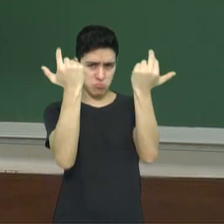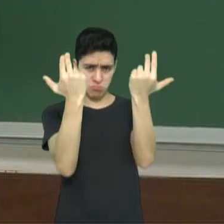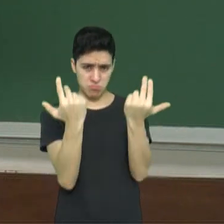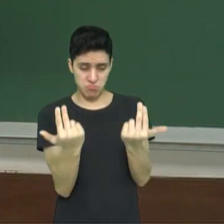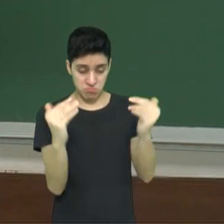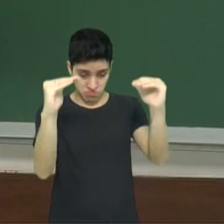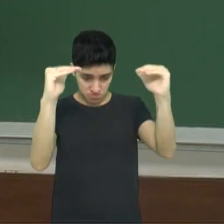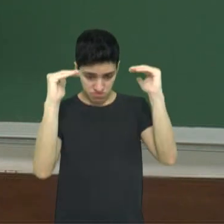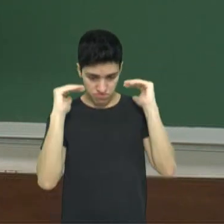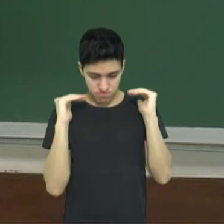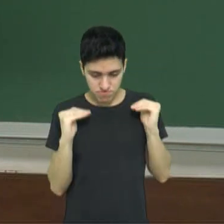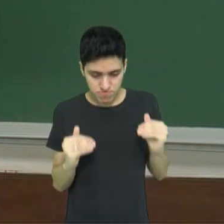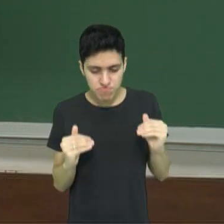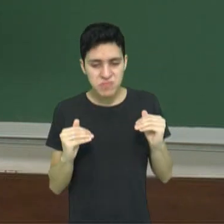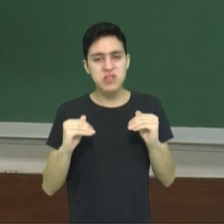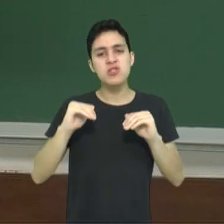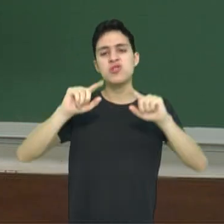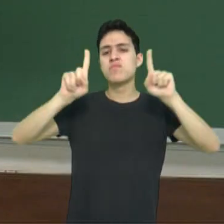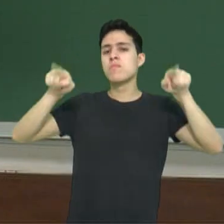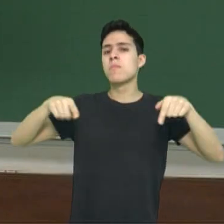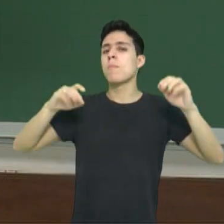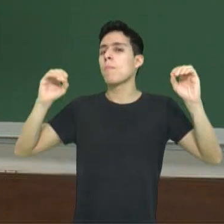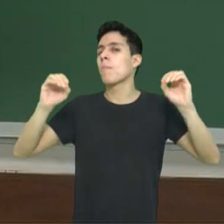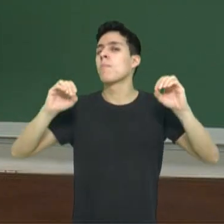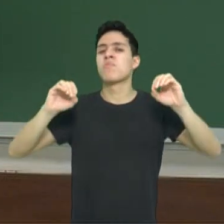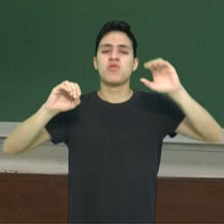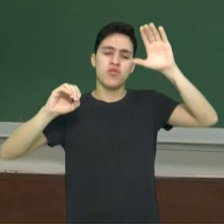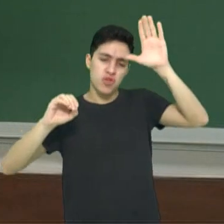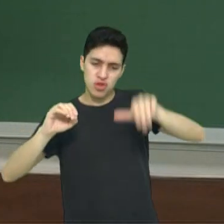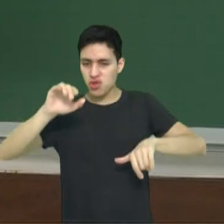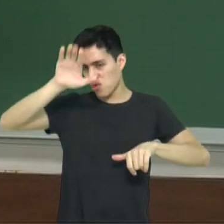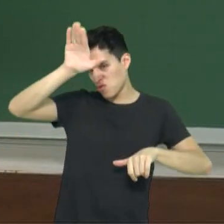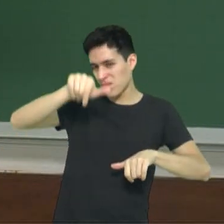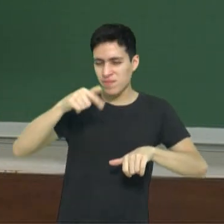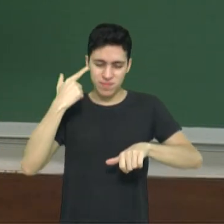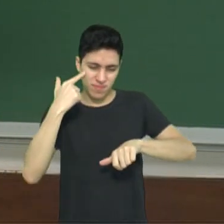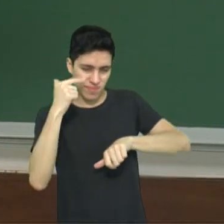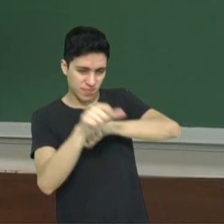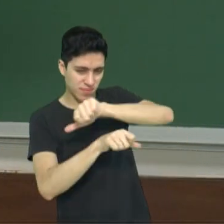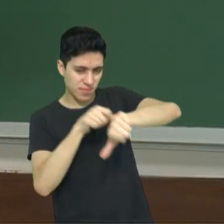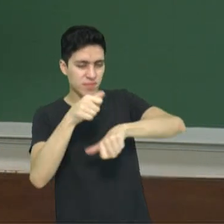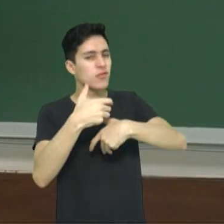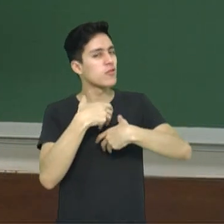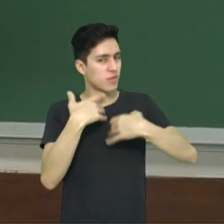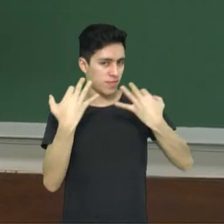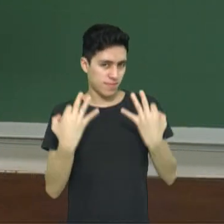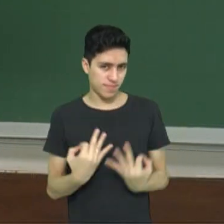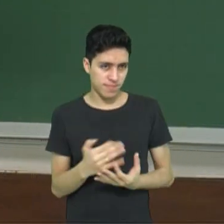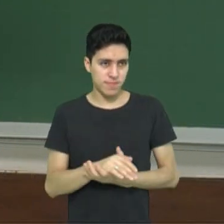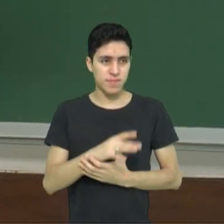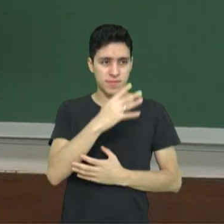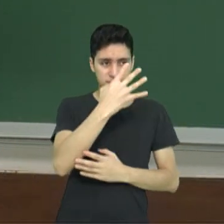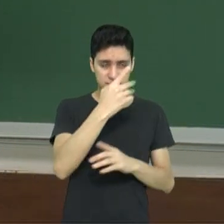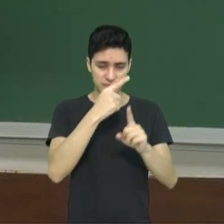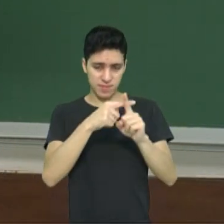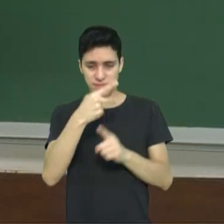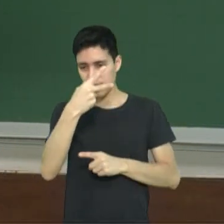nós vamos eliminar aquele parênteses, ok? Fazendo as devidas multiplicações. Então, 4 vezes